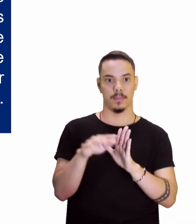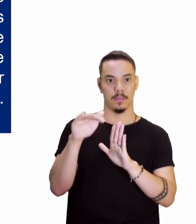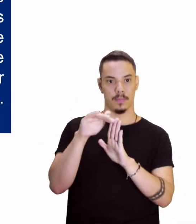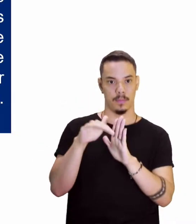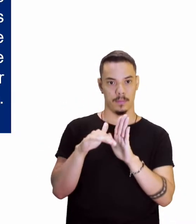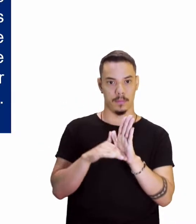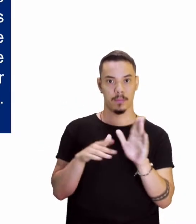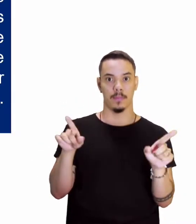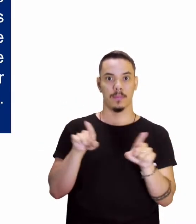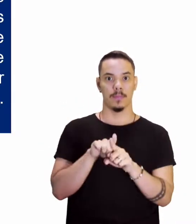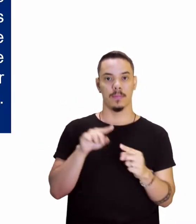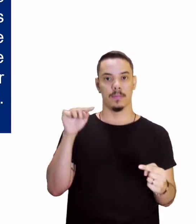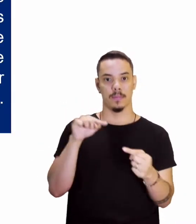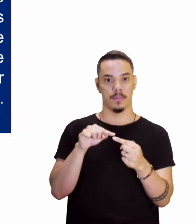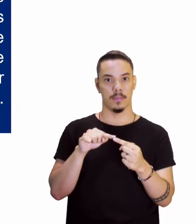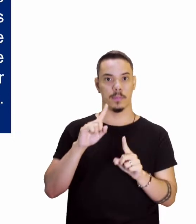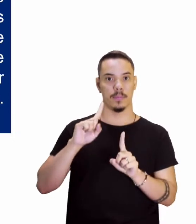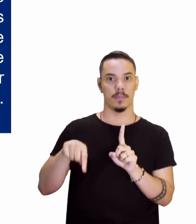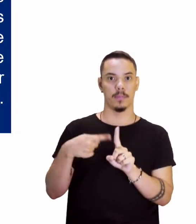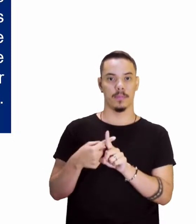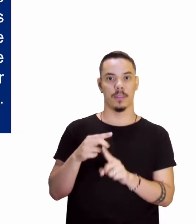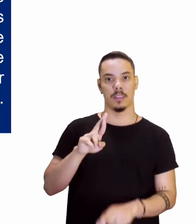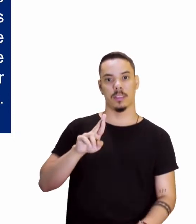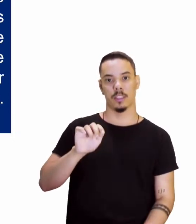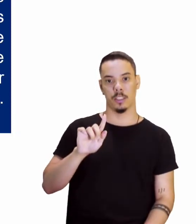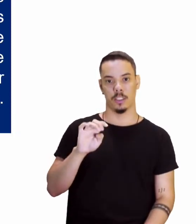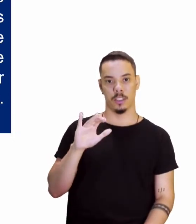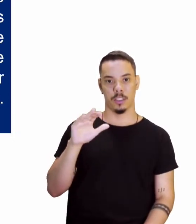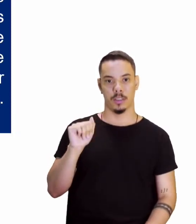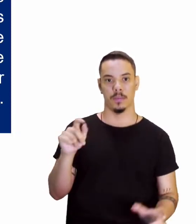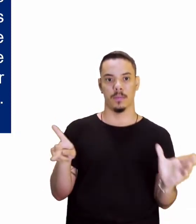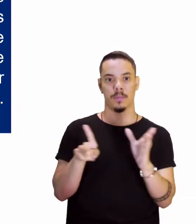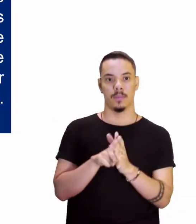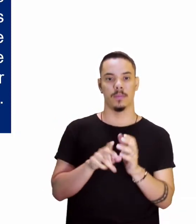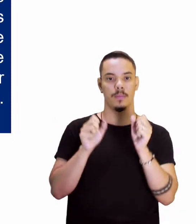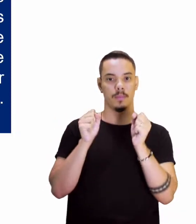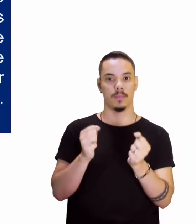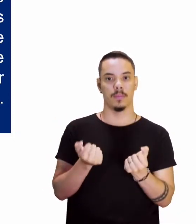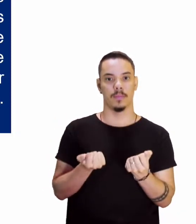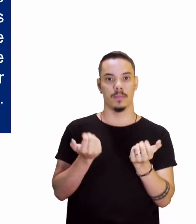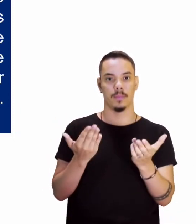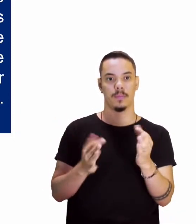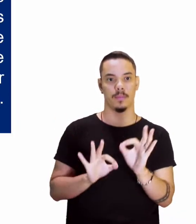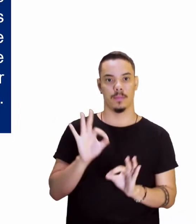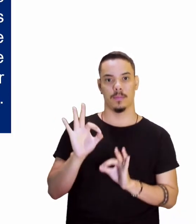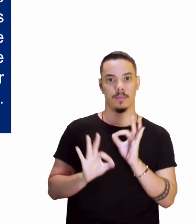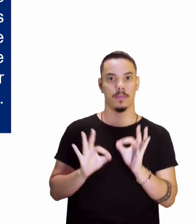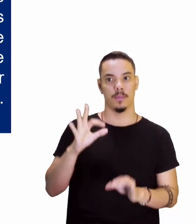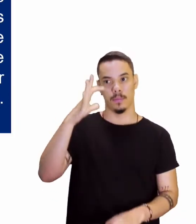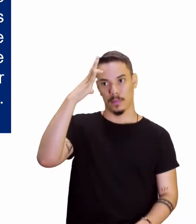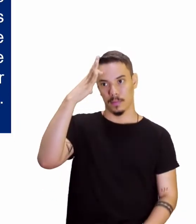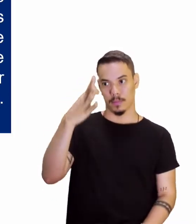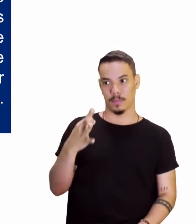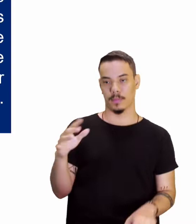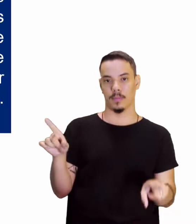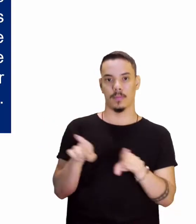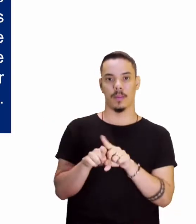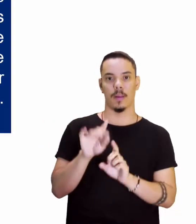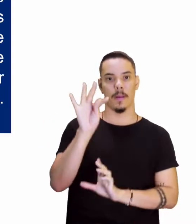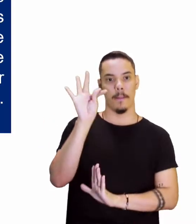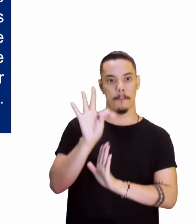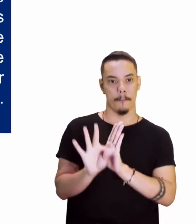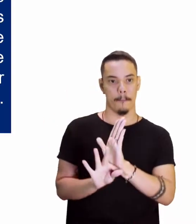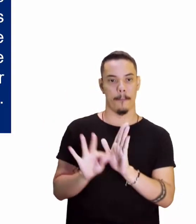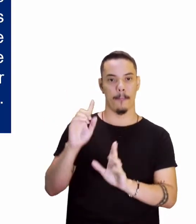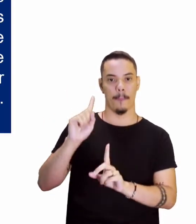de concordância e de regência, de modo a potencializar os processos de compreensão e produção de texto e